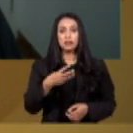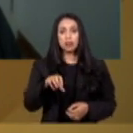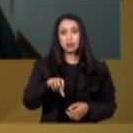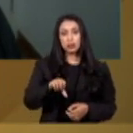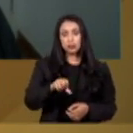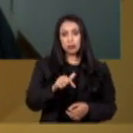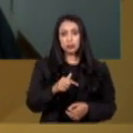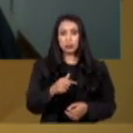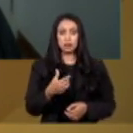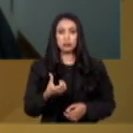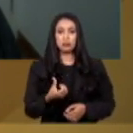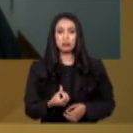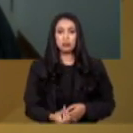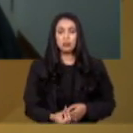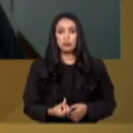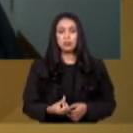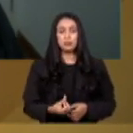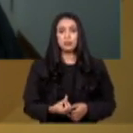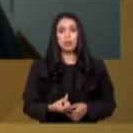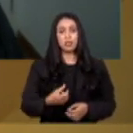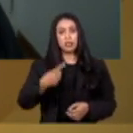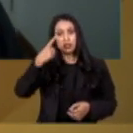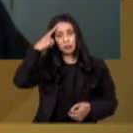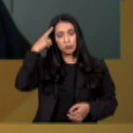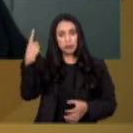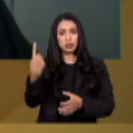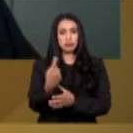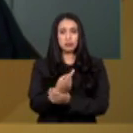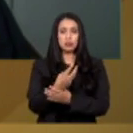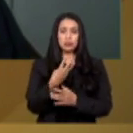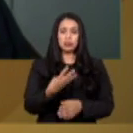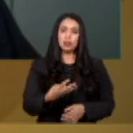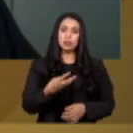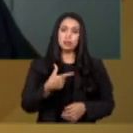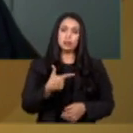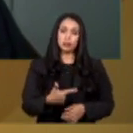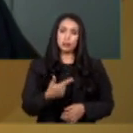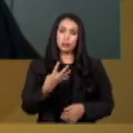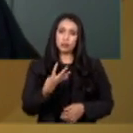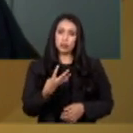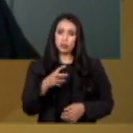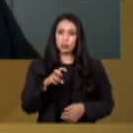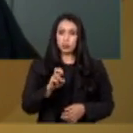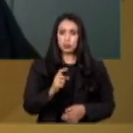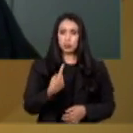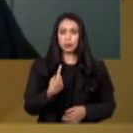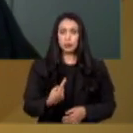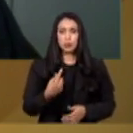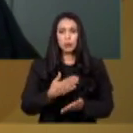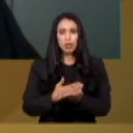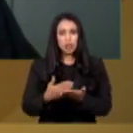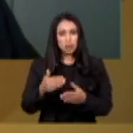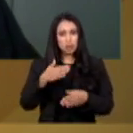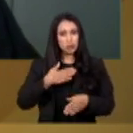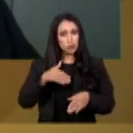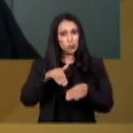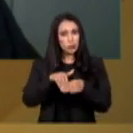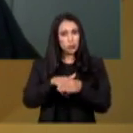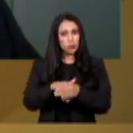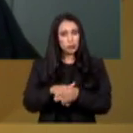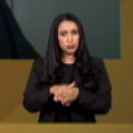76 né para o mandado de segurança 32451 iniciou